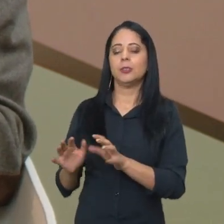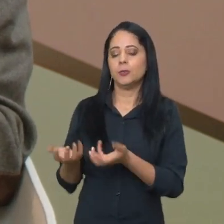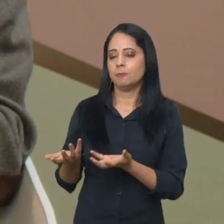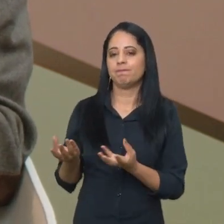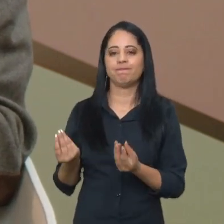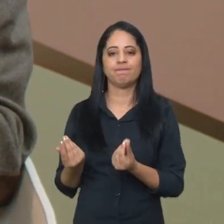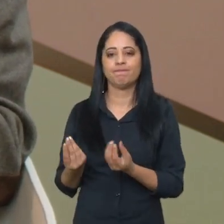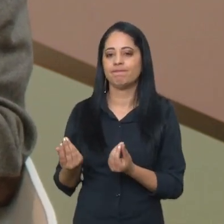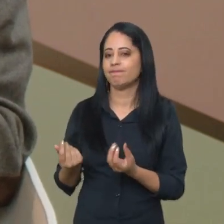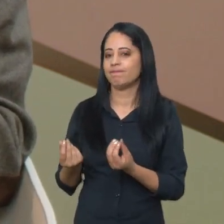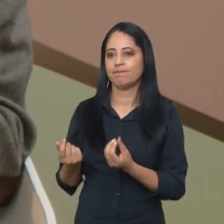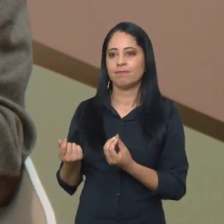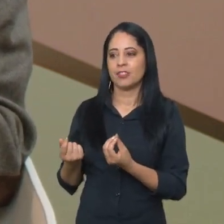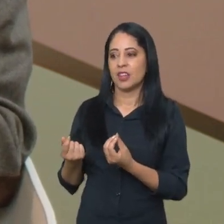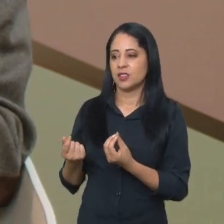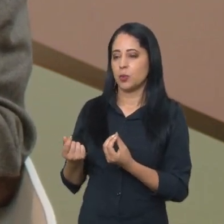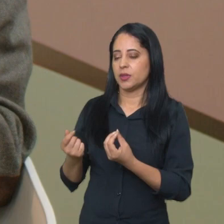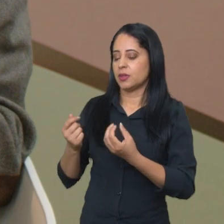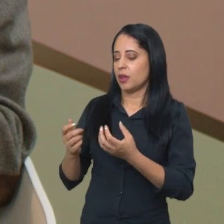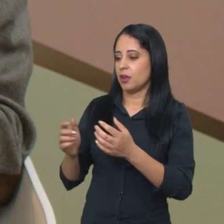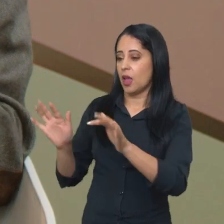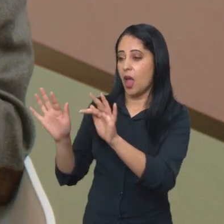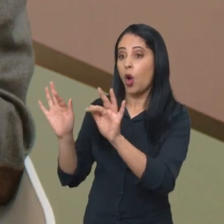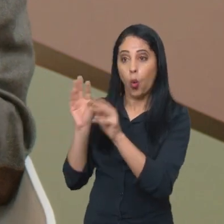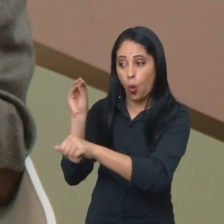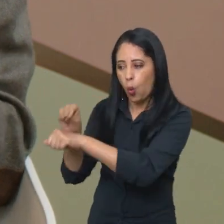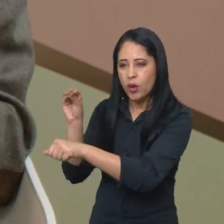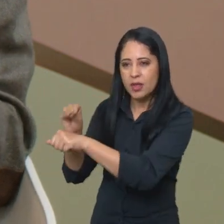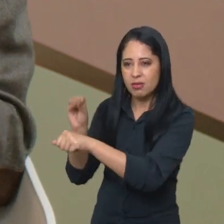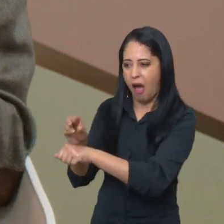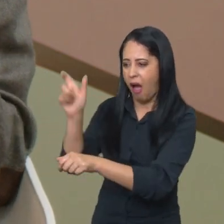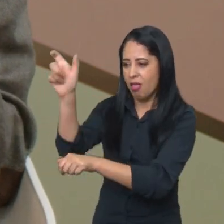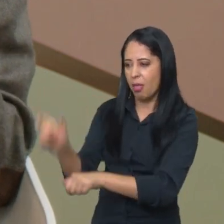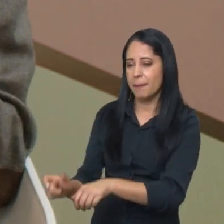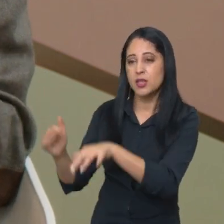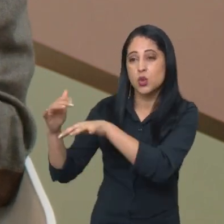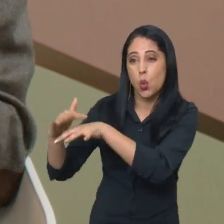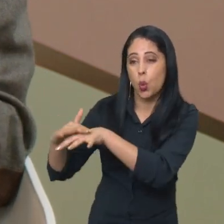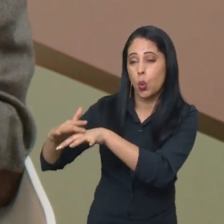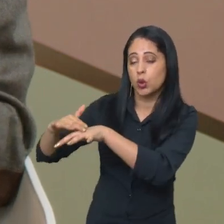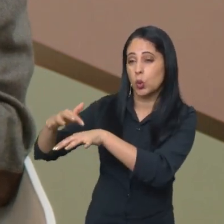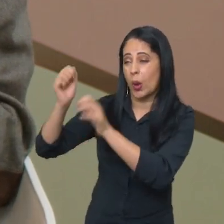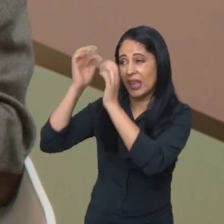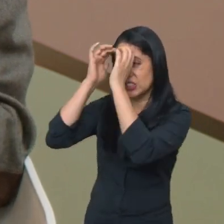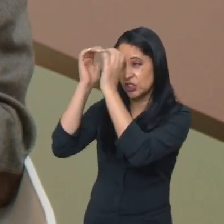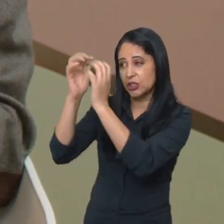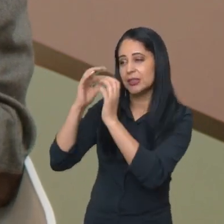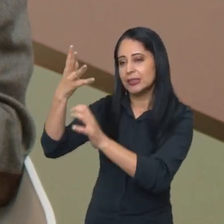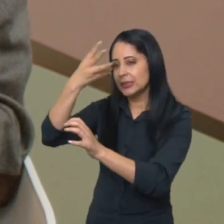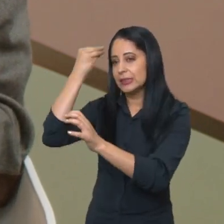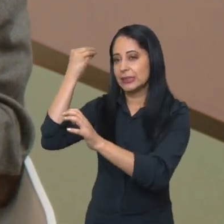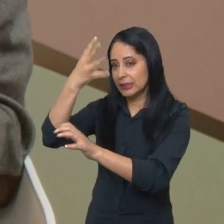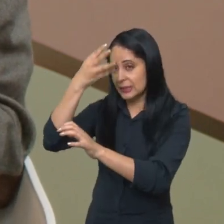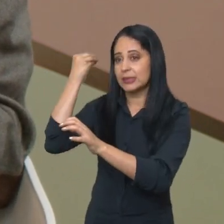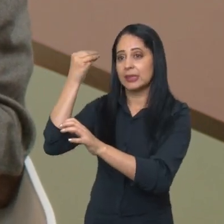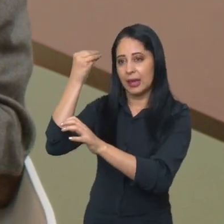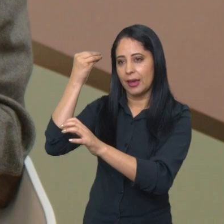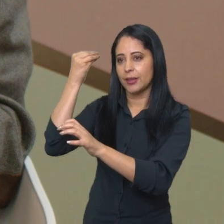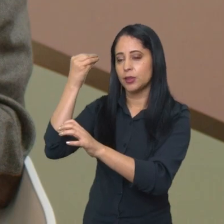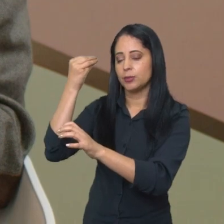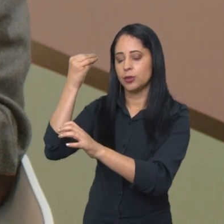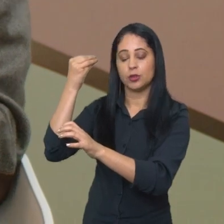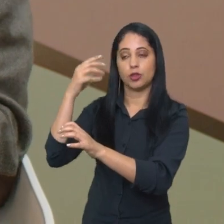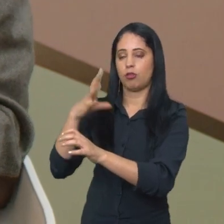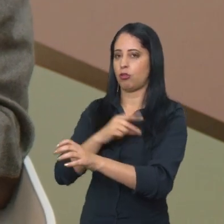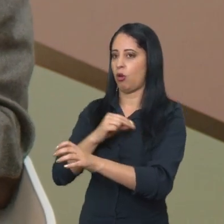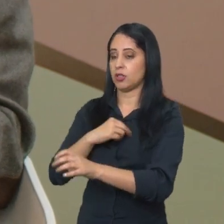um enorme aprendizado sobre a nossa condição humana, uma